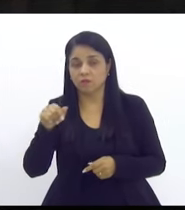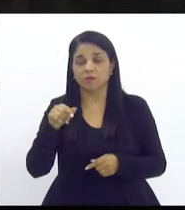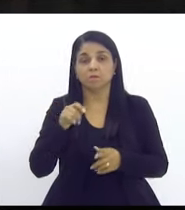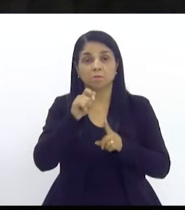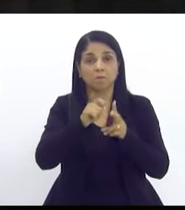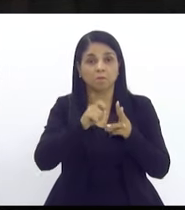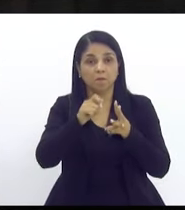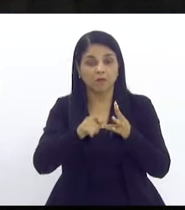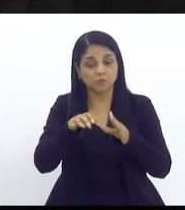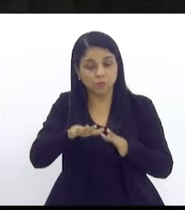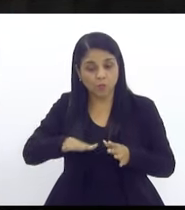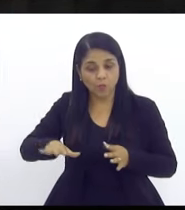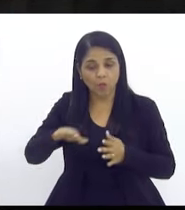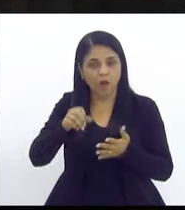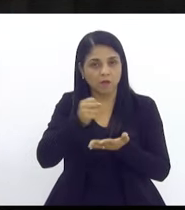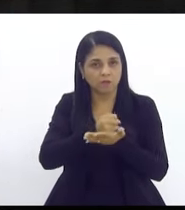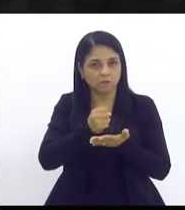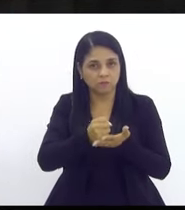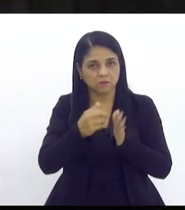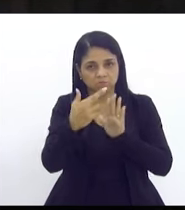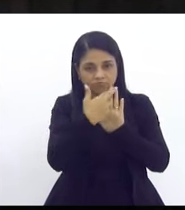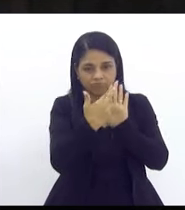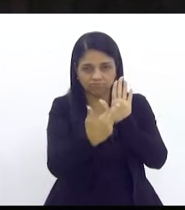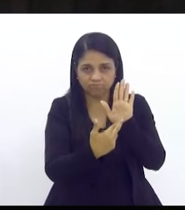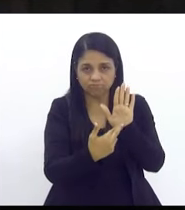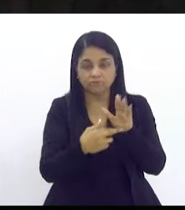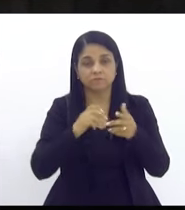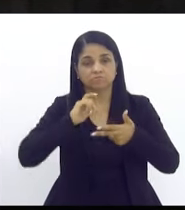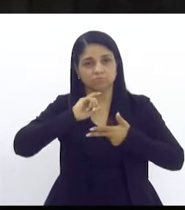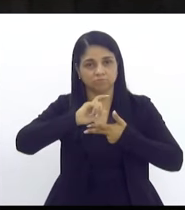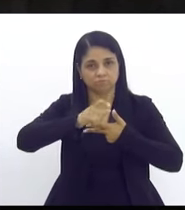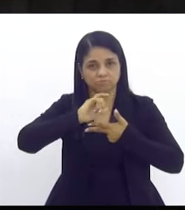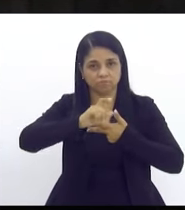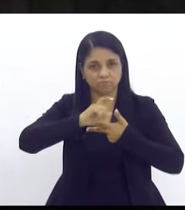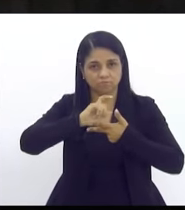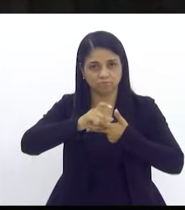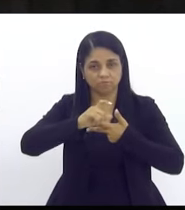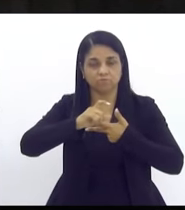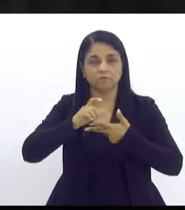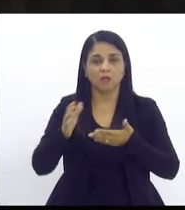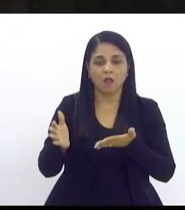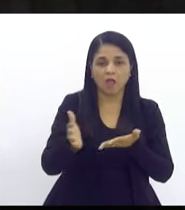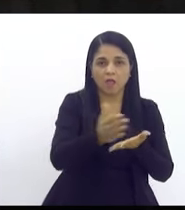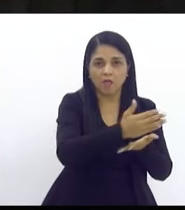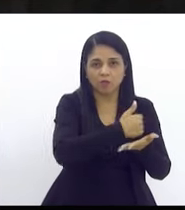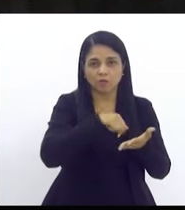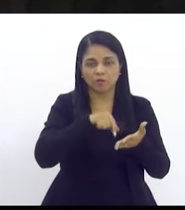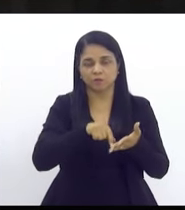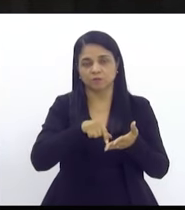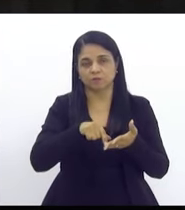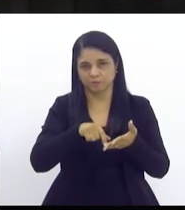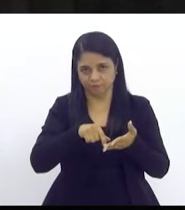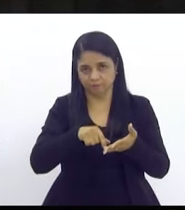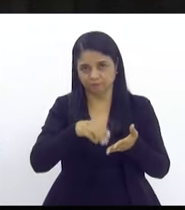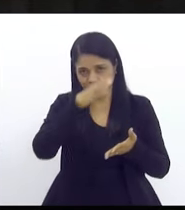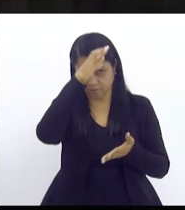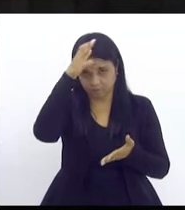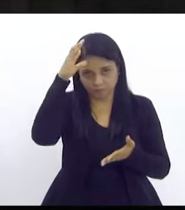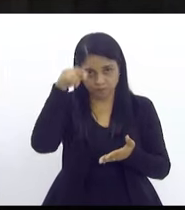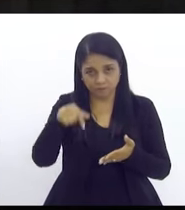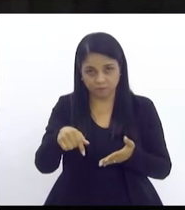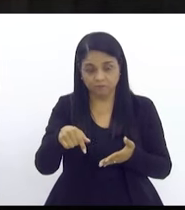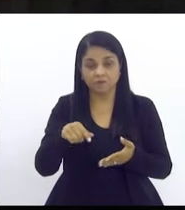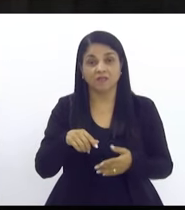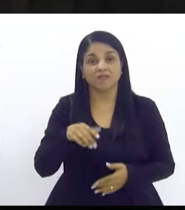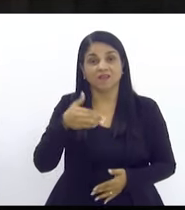contrato, conforme regulamentação do Poder Executivo a ser recolhido pelo contribuinte. 10 mil